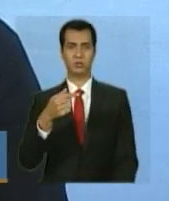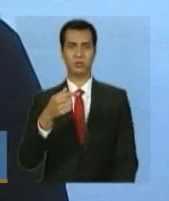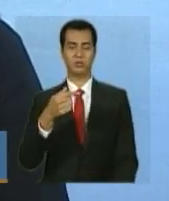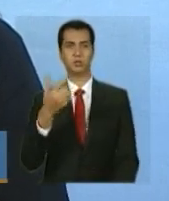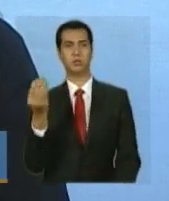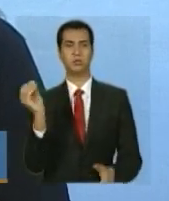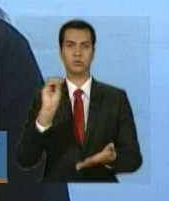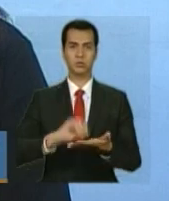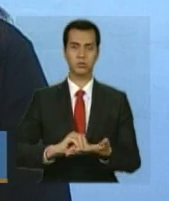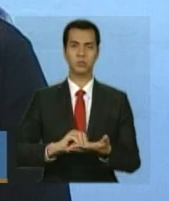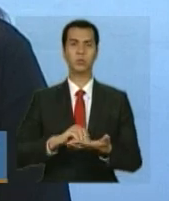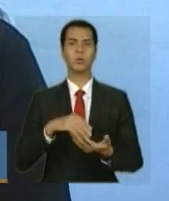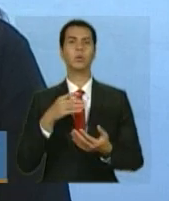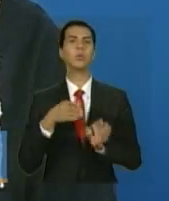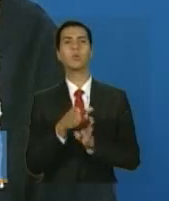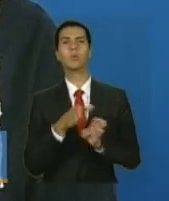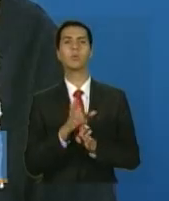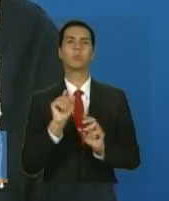1?